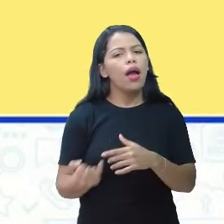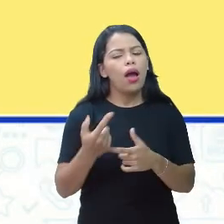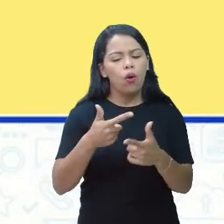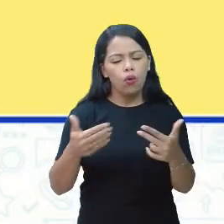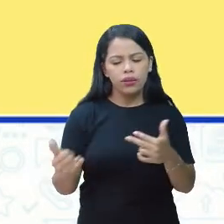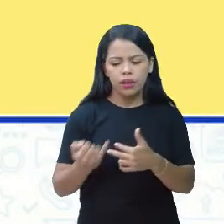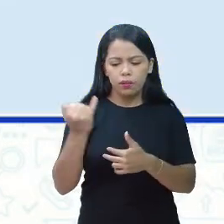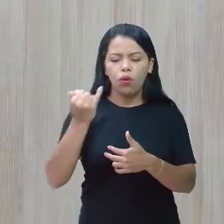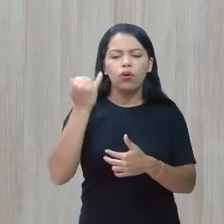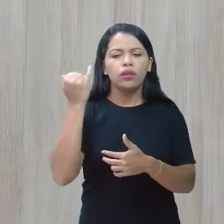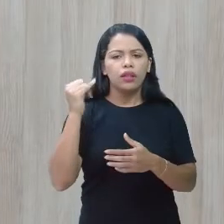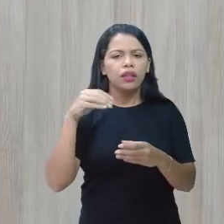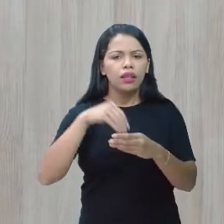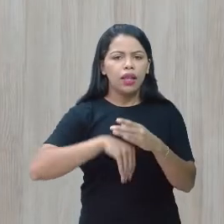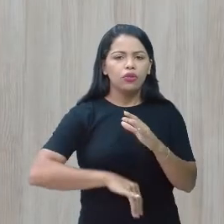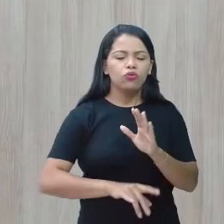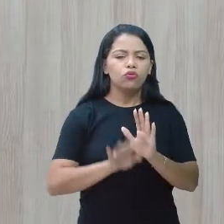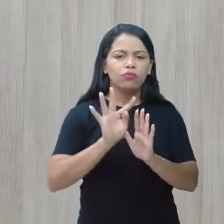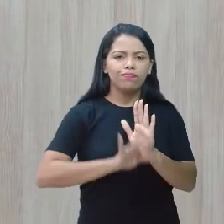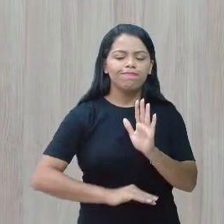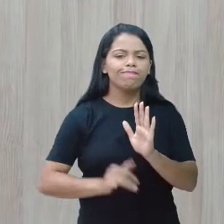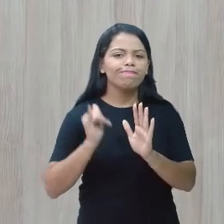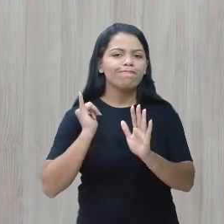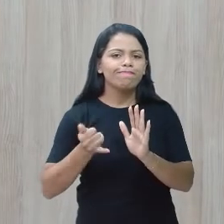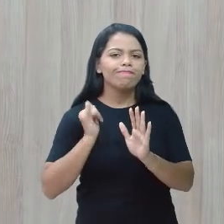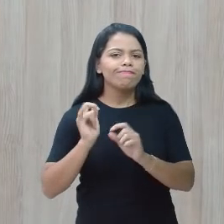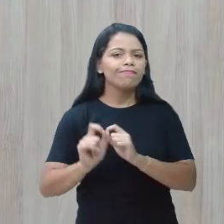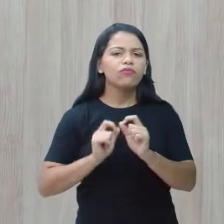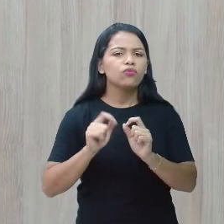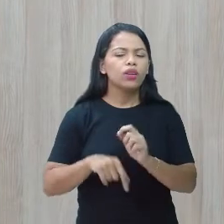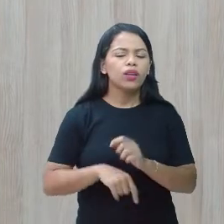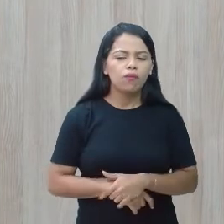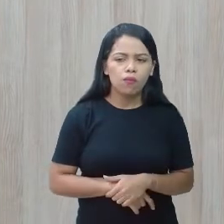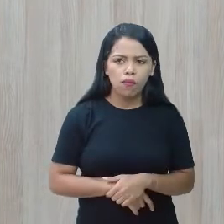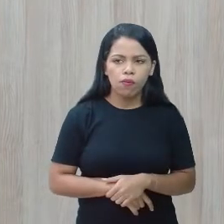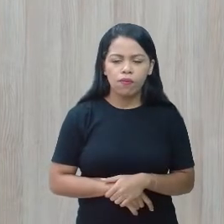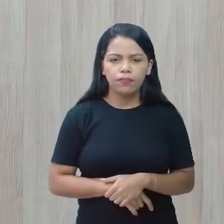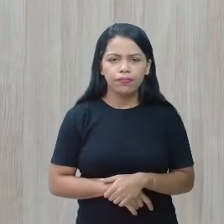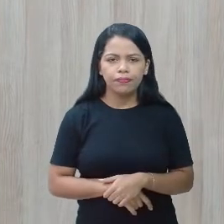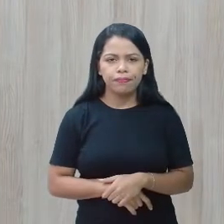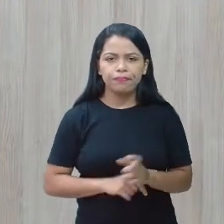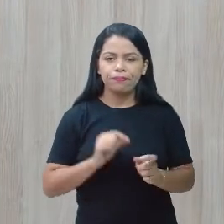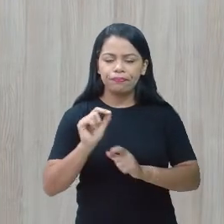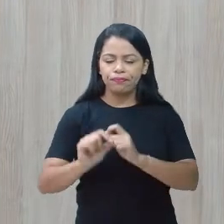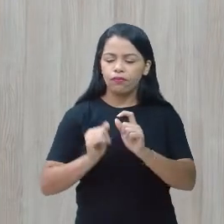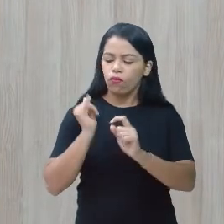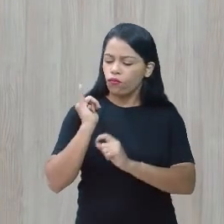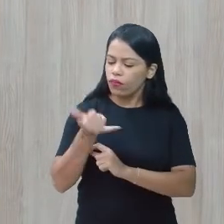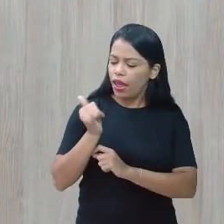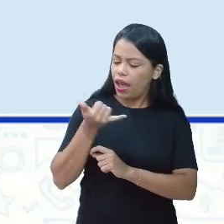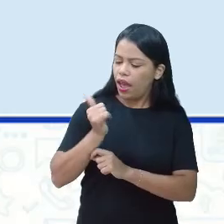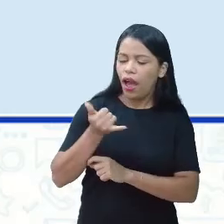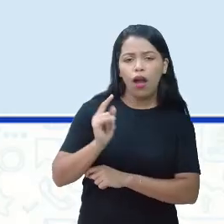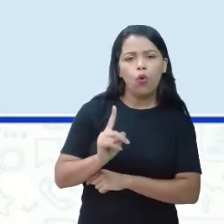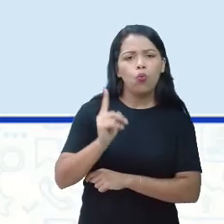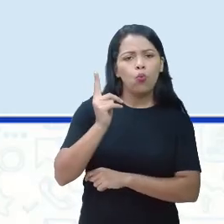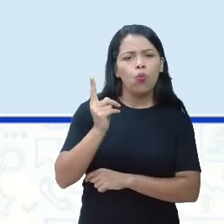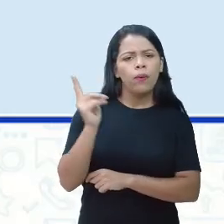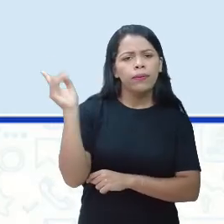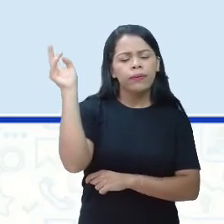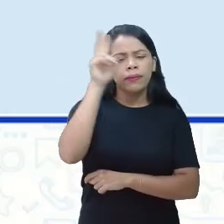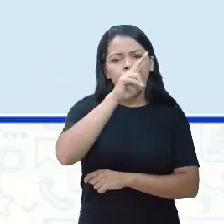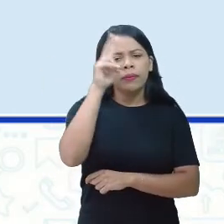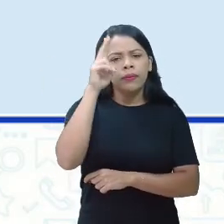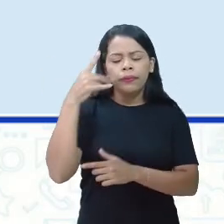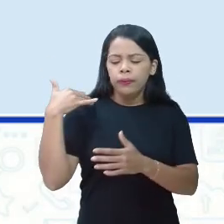narrativo? A essência do texto narrativo é contar uma história. E